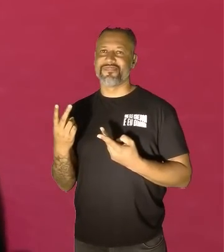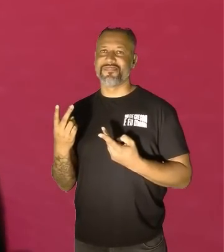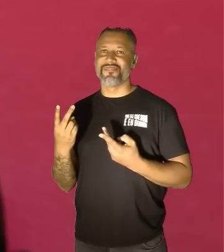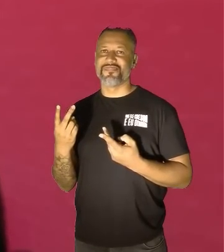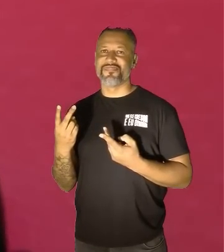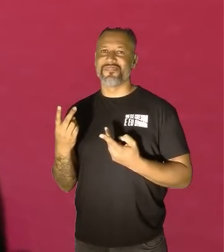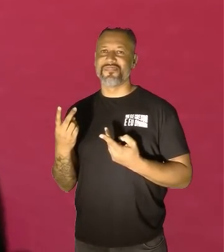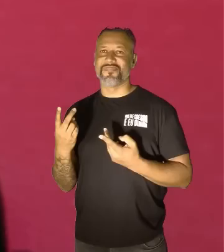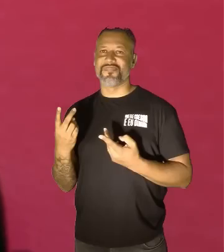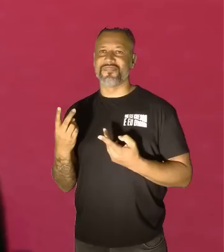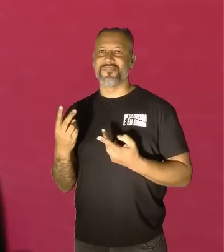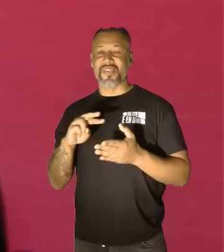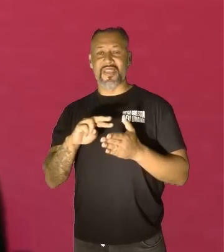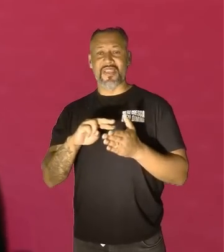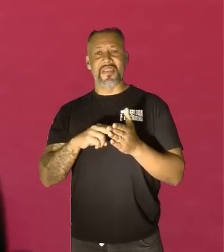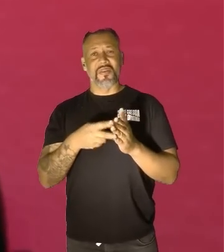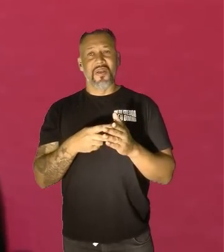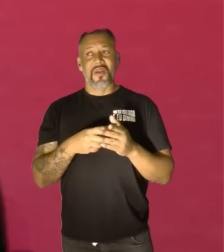Finéias.